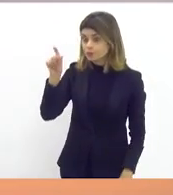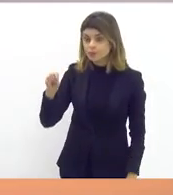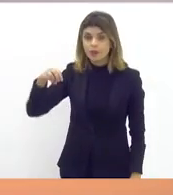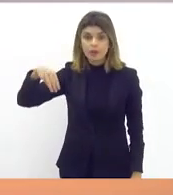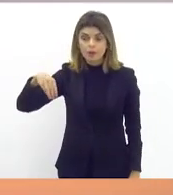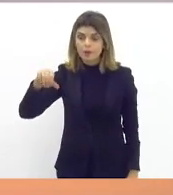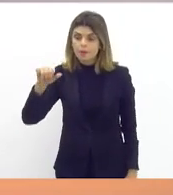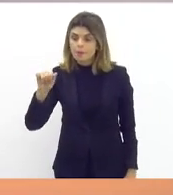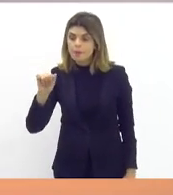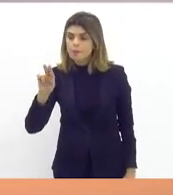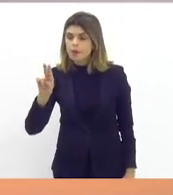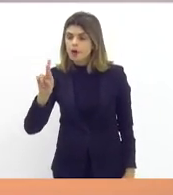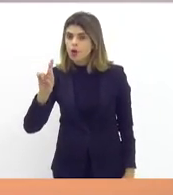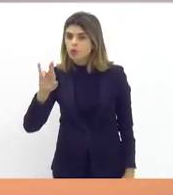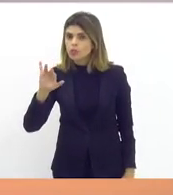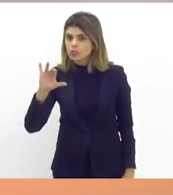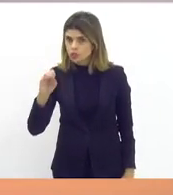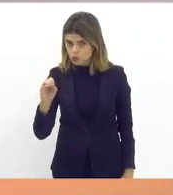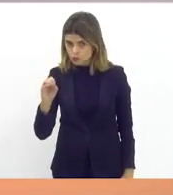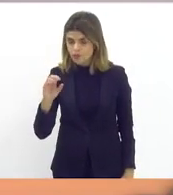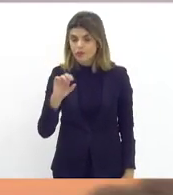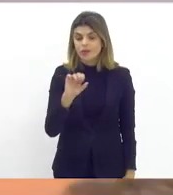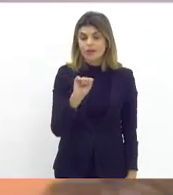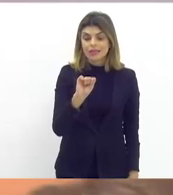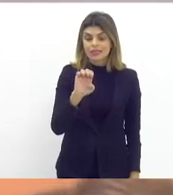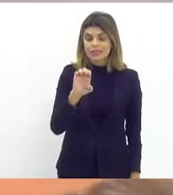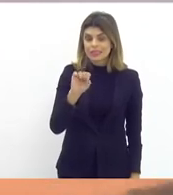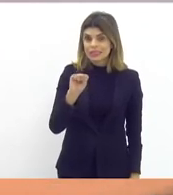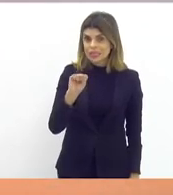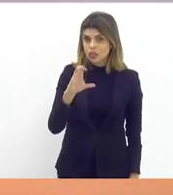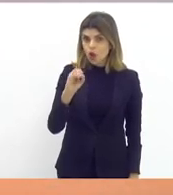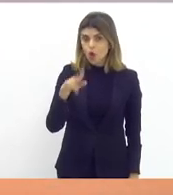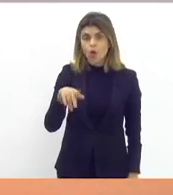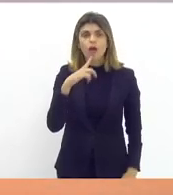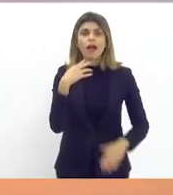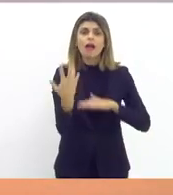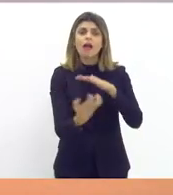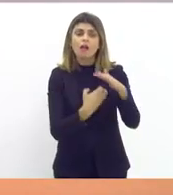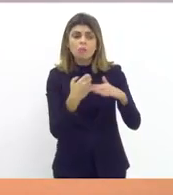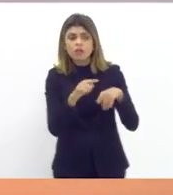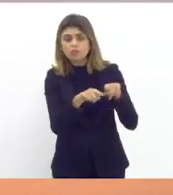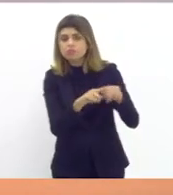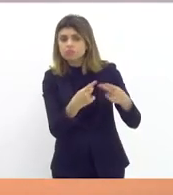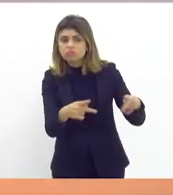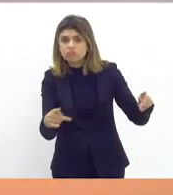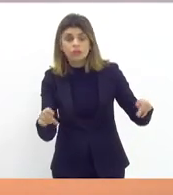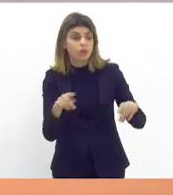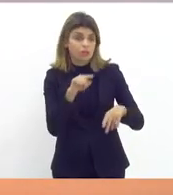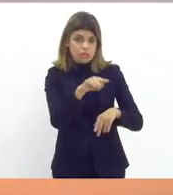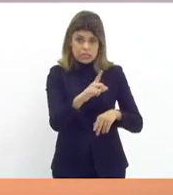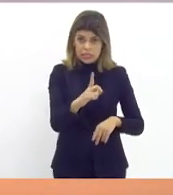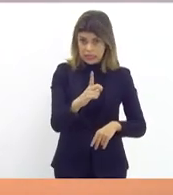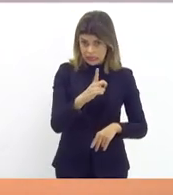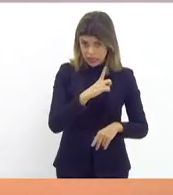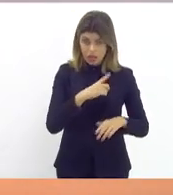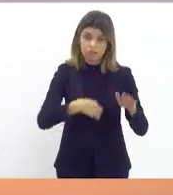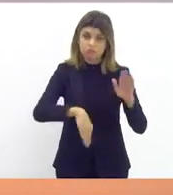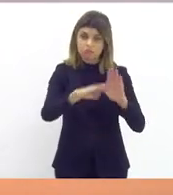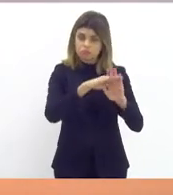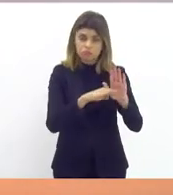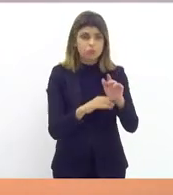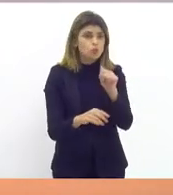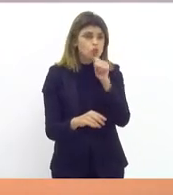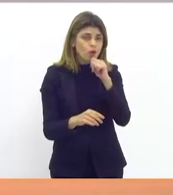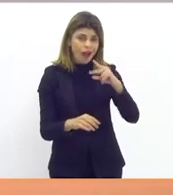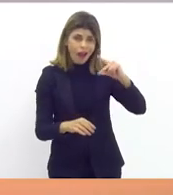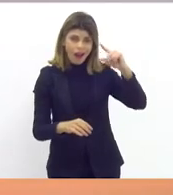Sescom, a questão é o seguinte, como as empresas de prestação de serviços vão transferir os créditos? Na verdade, os clientes que tiverem no regime não cumulativo